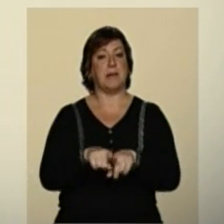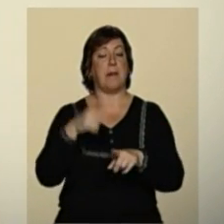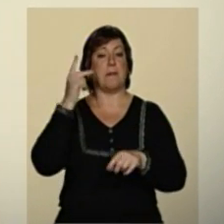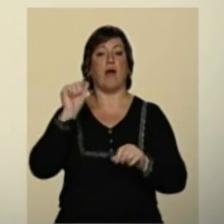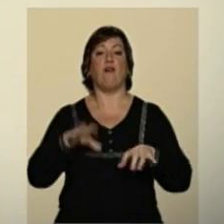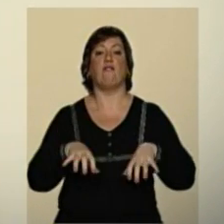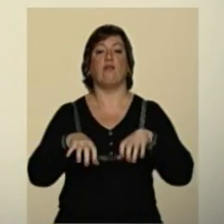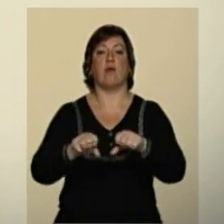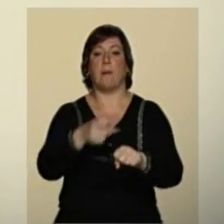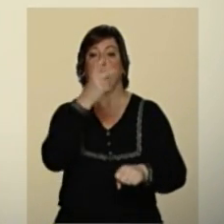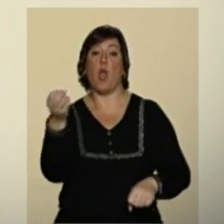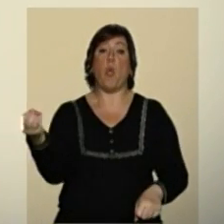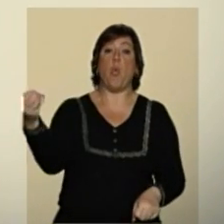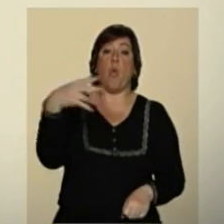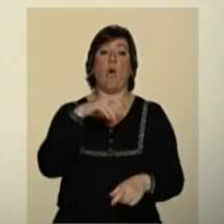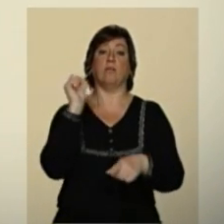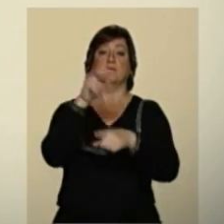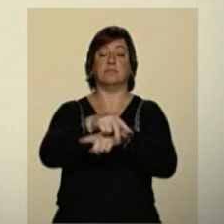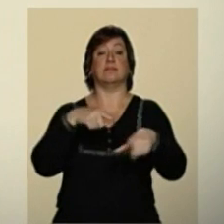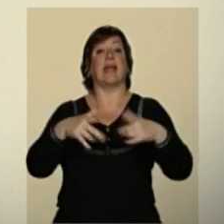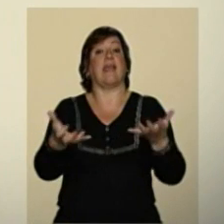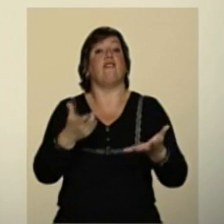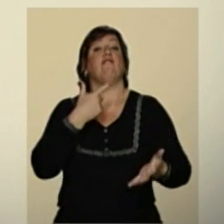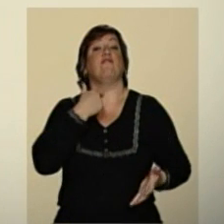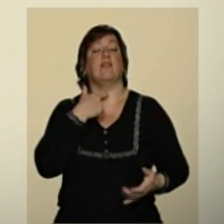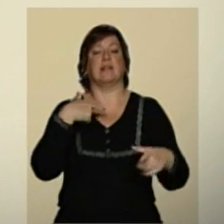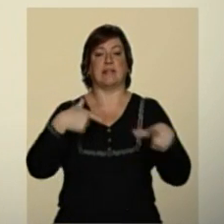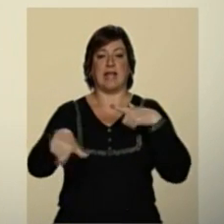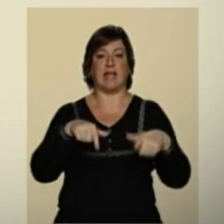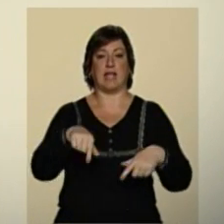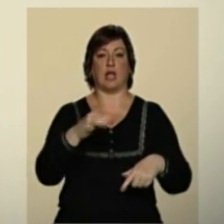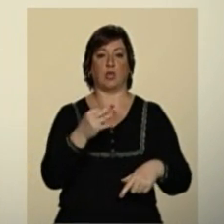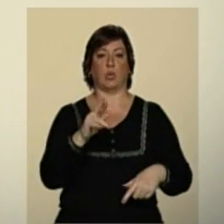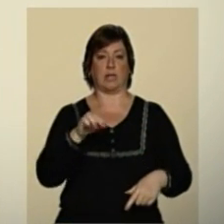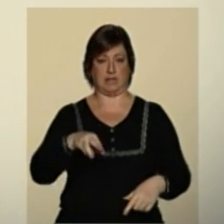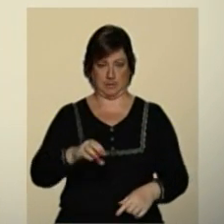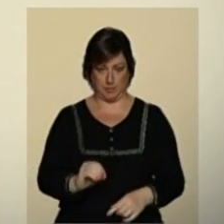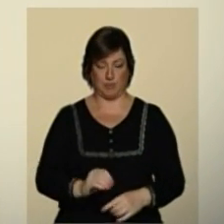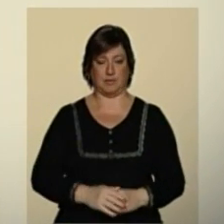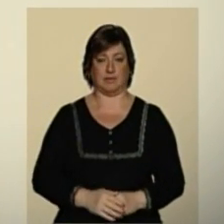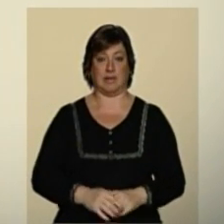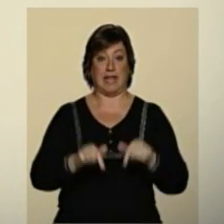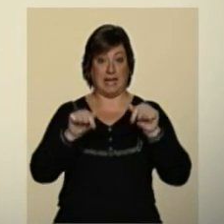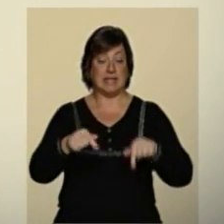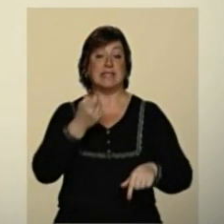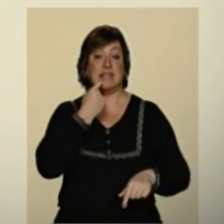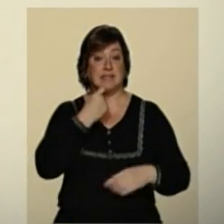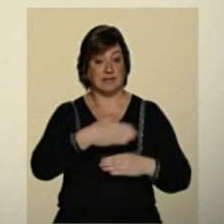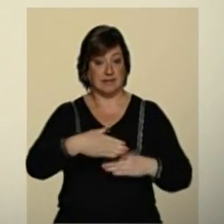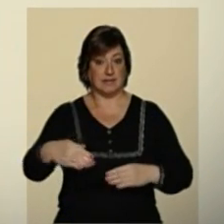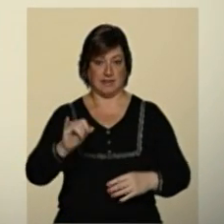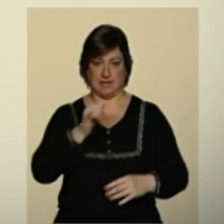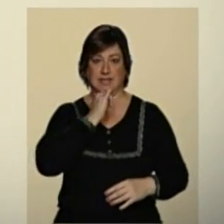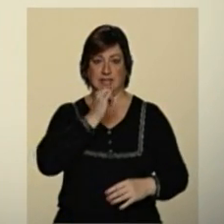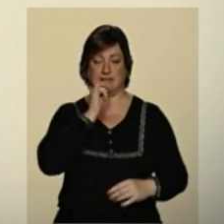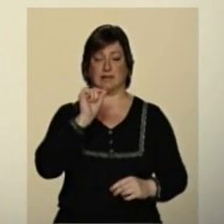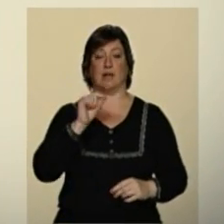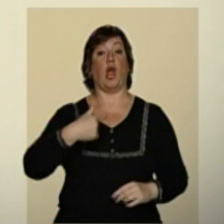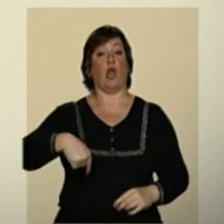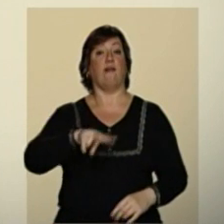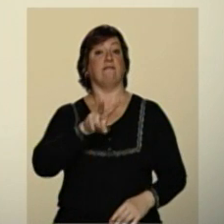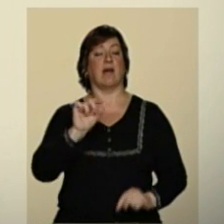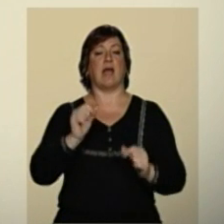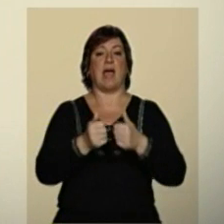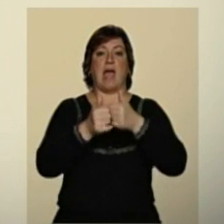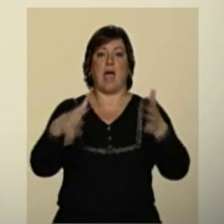formação de novos trabalhadores que querem entrar e atuar nesse setor Nessa a sexta-feira por exemplo nós vamos